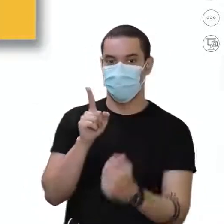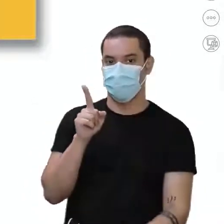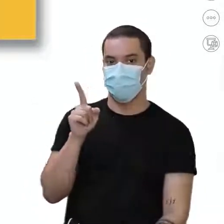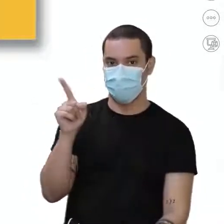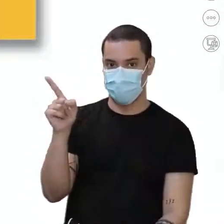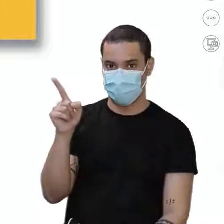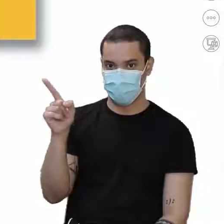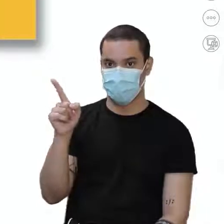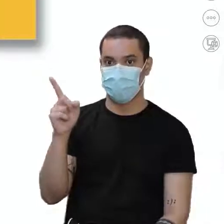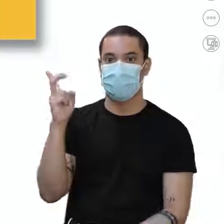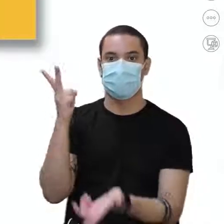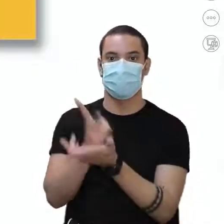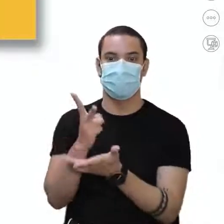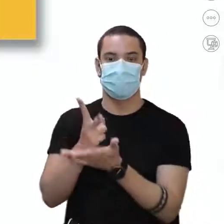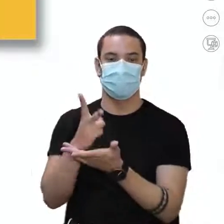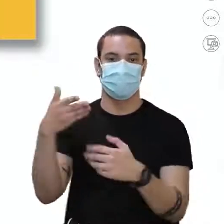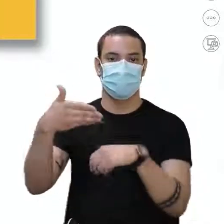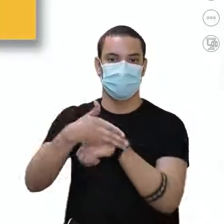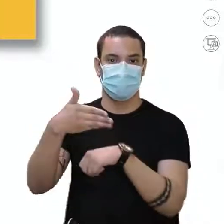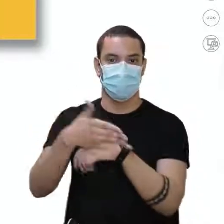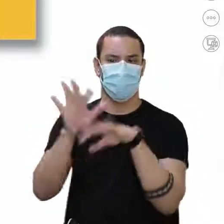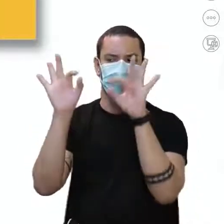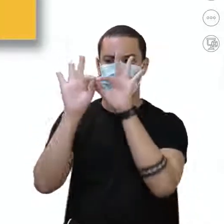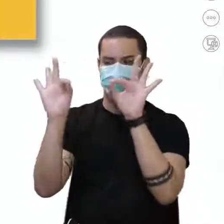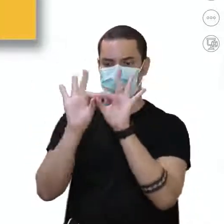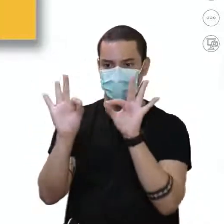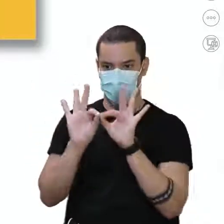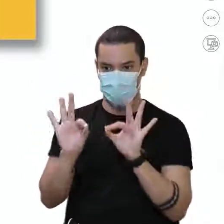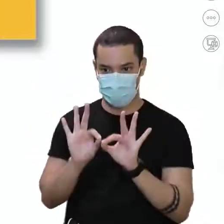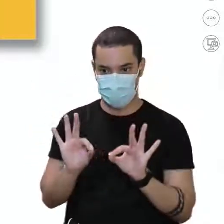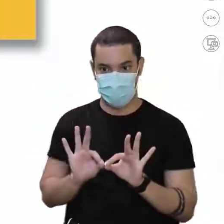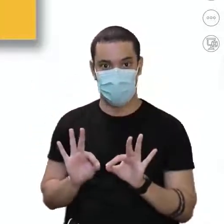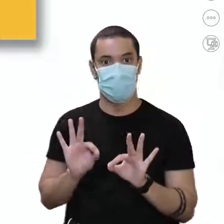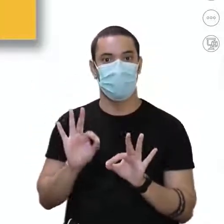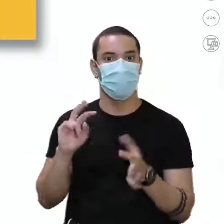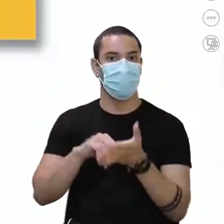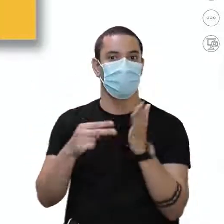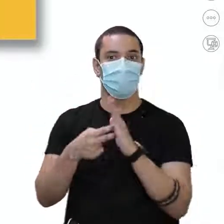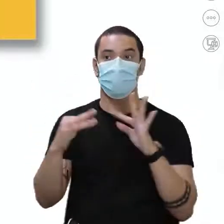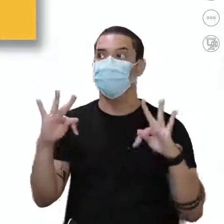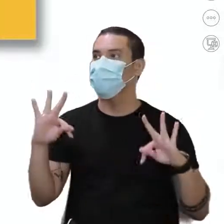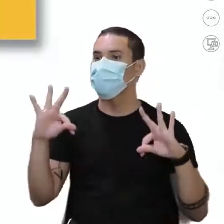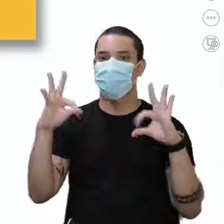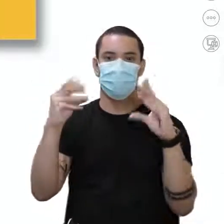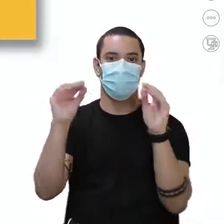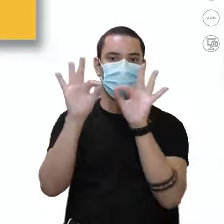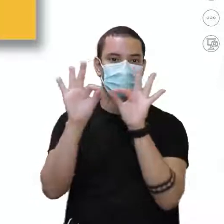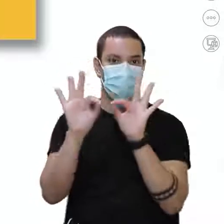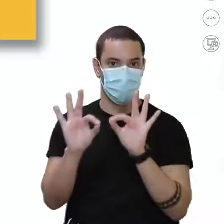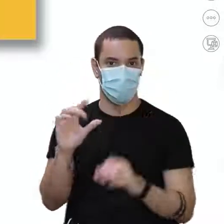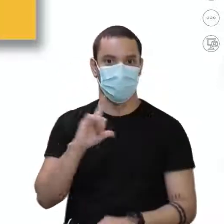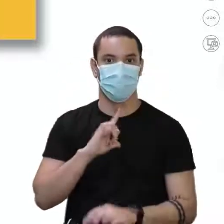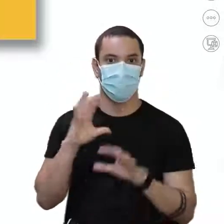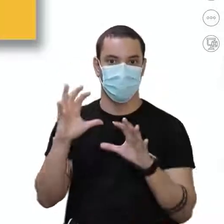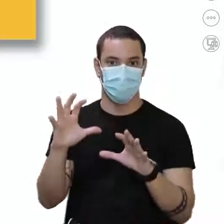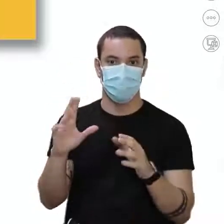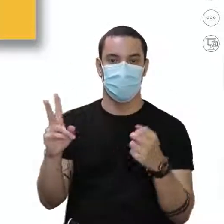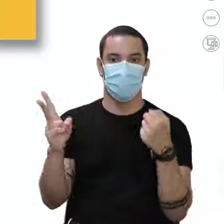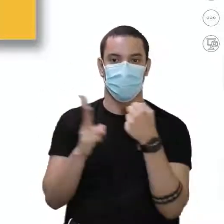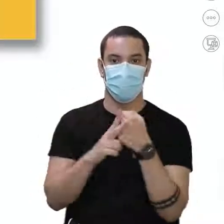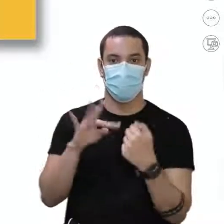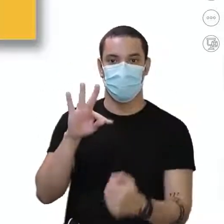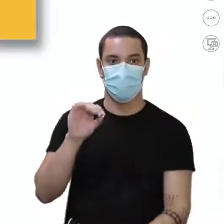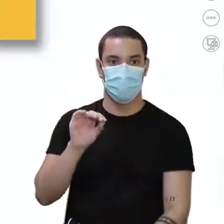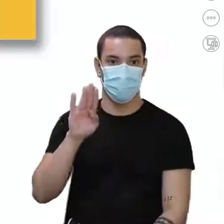aqui, ele sempre vai estar nas nossas frases. Você vai ver todas as frases da aula de hoje, ele vem, o verbo to be no particípio